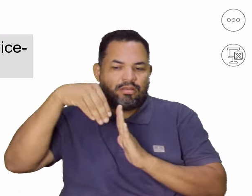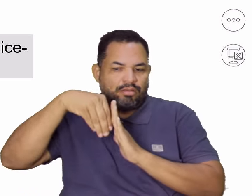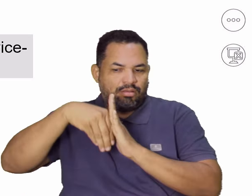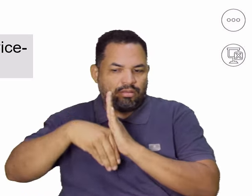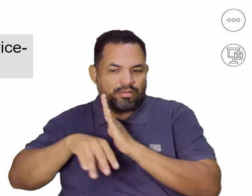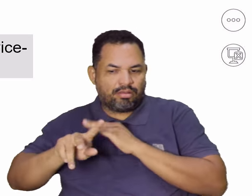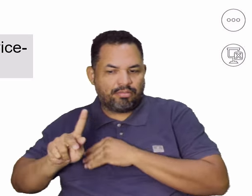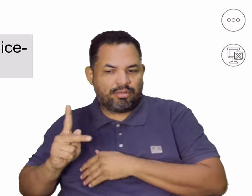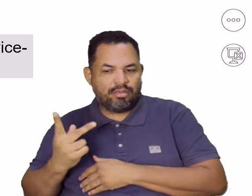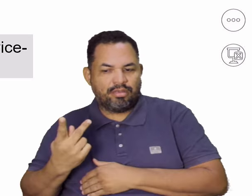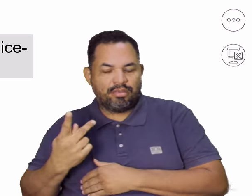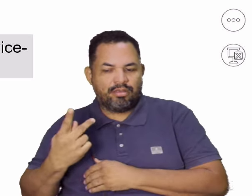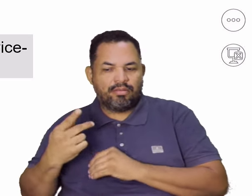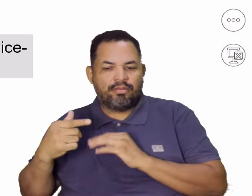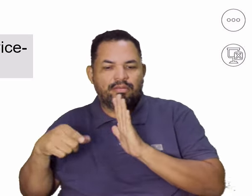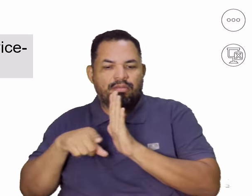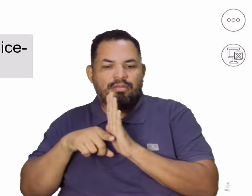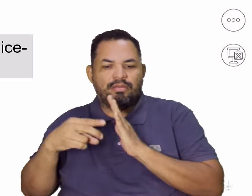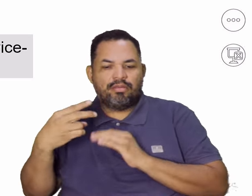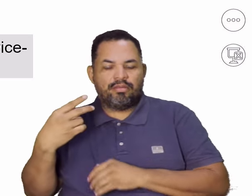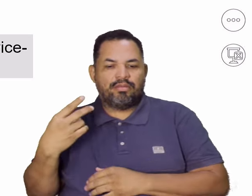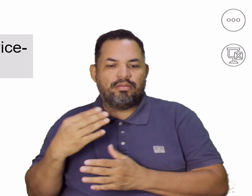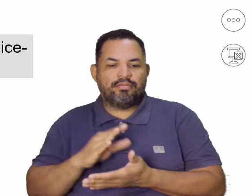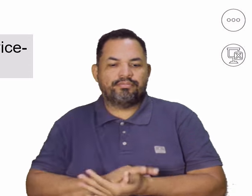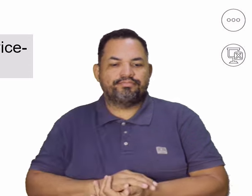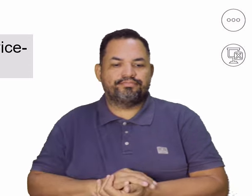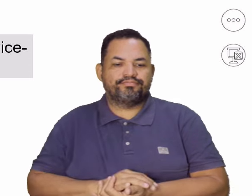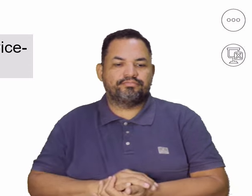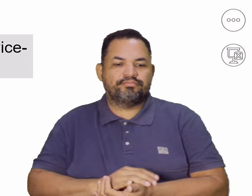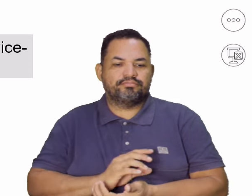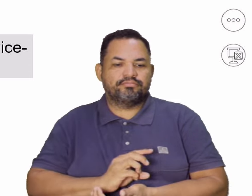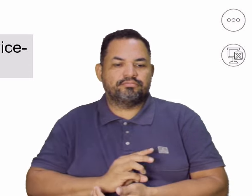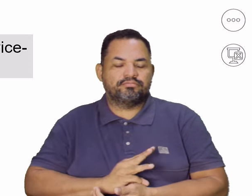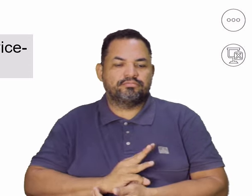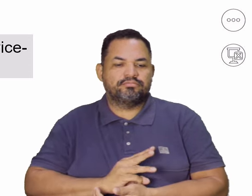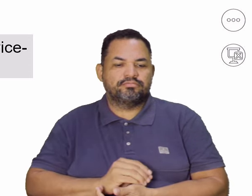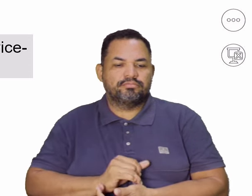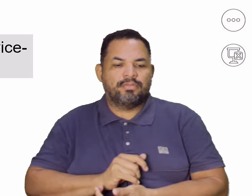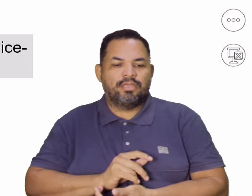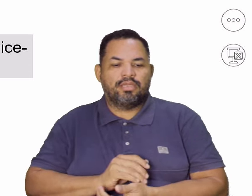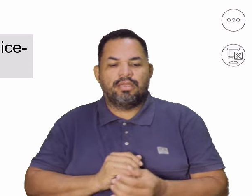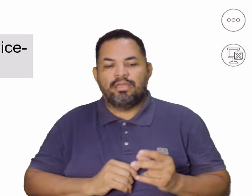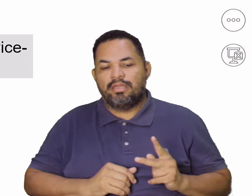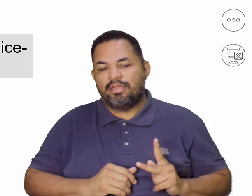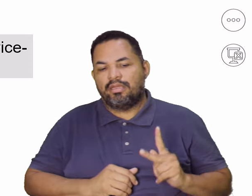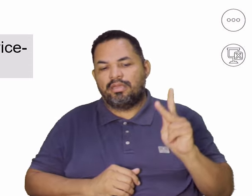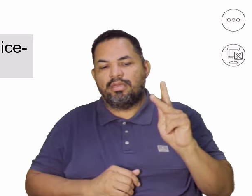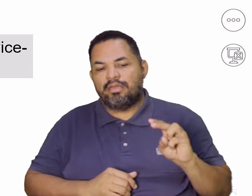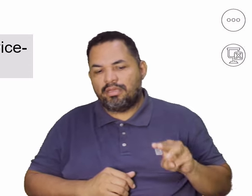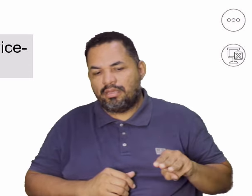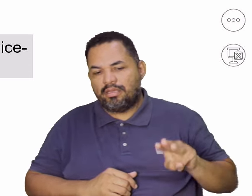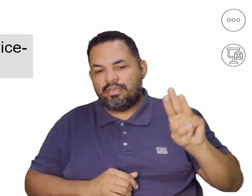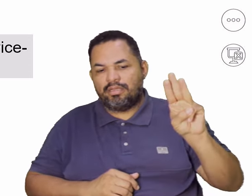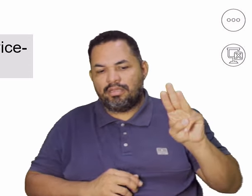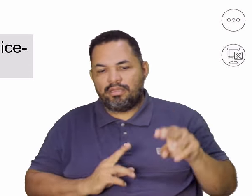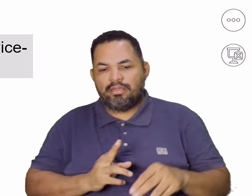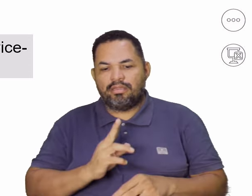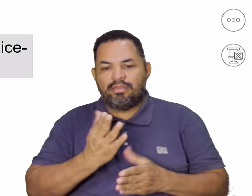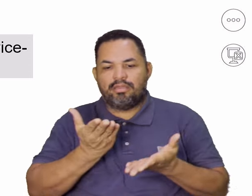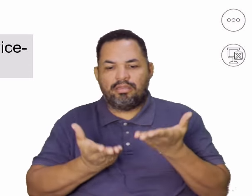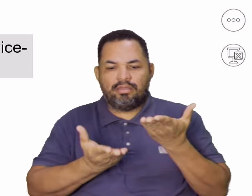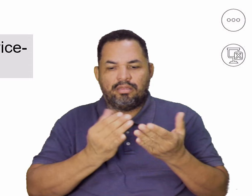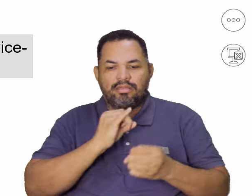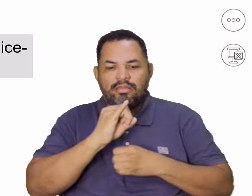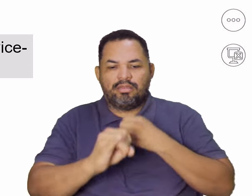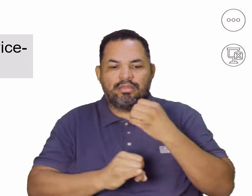diminui por isso chamamos kW de constante de equilíbrio iônico da água desde que a